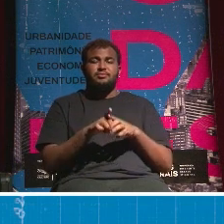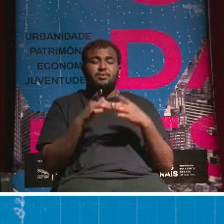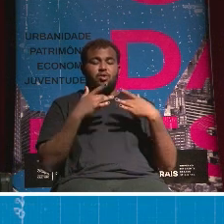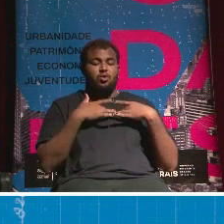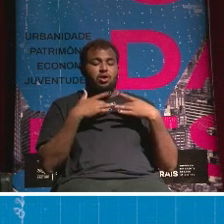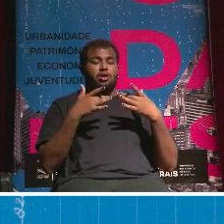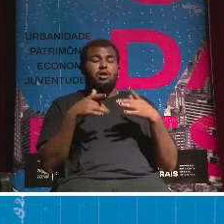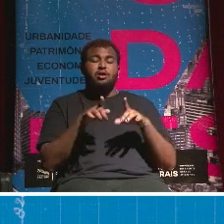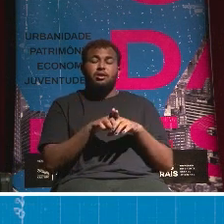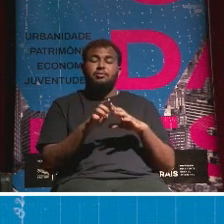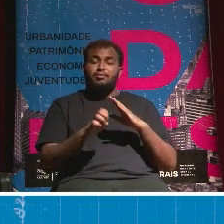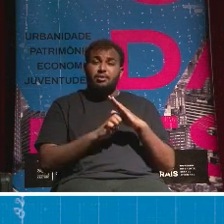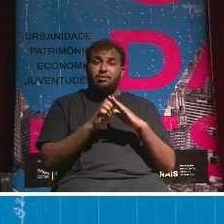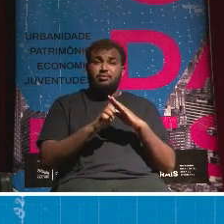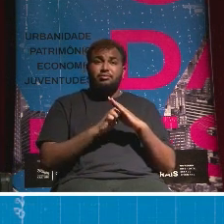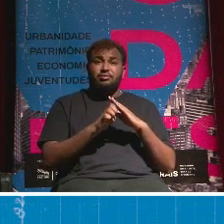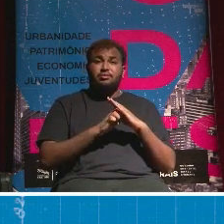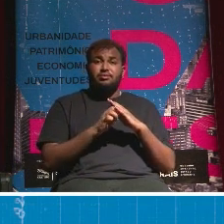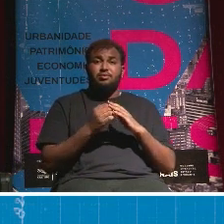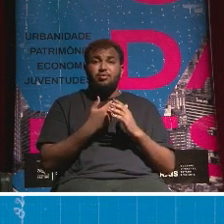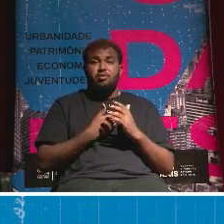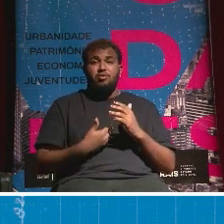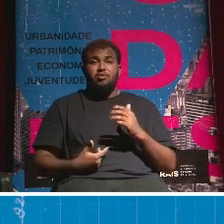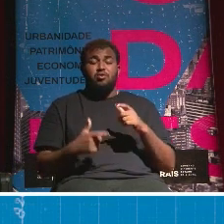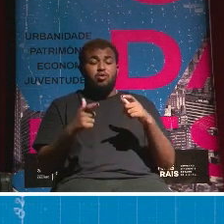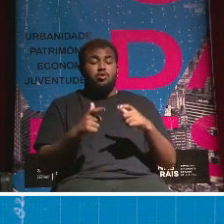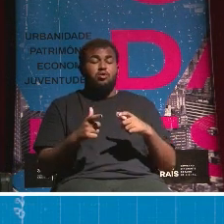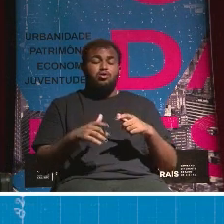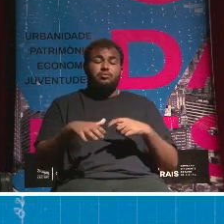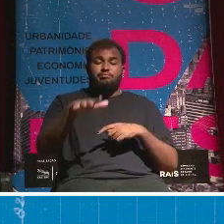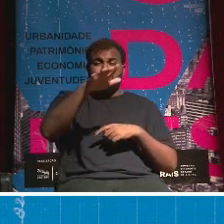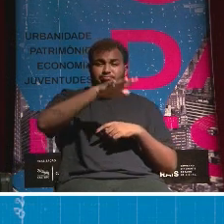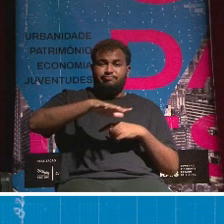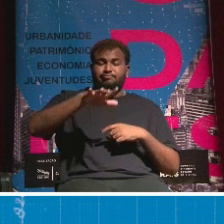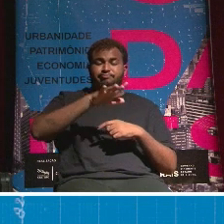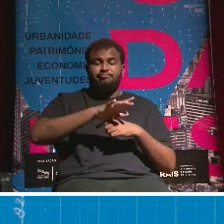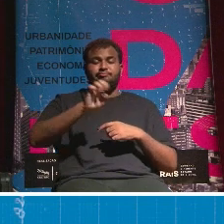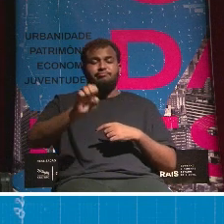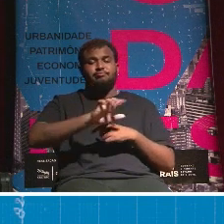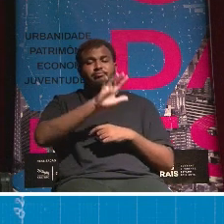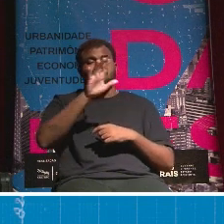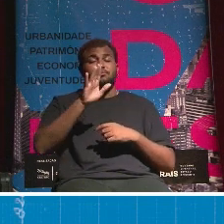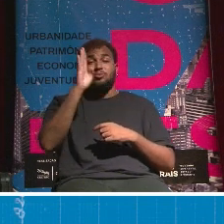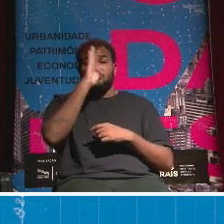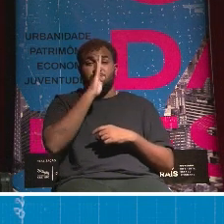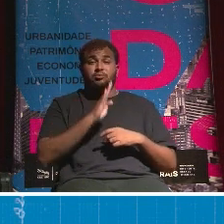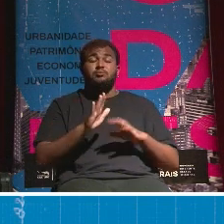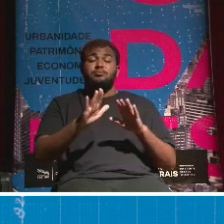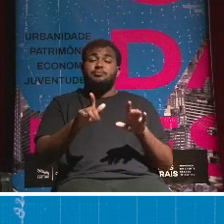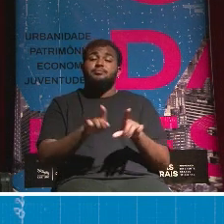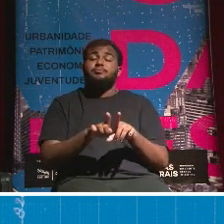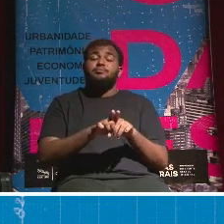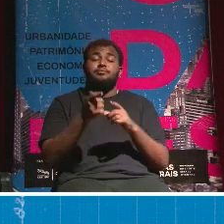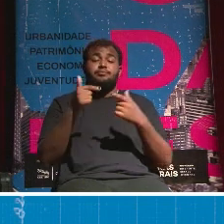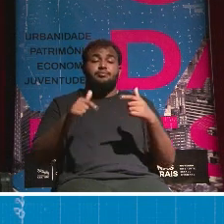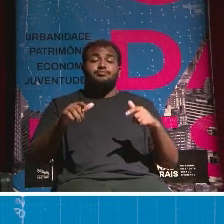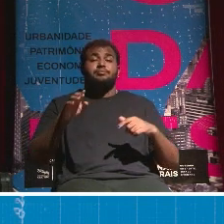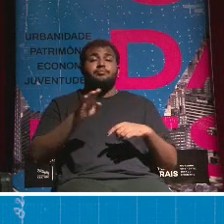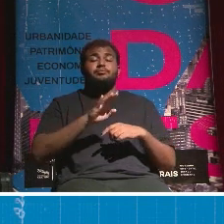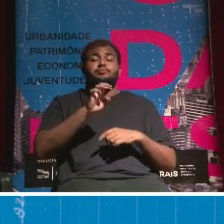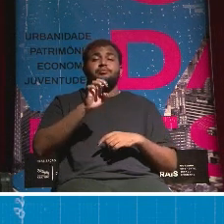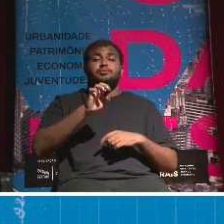e os governos locais, estaduais, federais, não só do Brasil, mas também de outros países, lá em